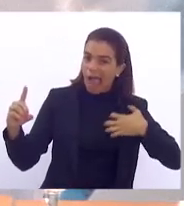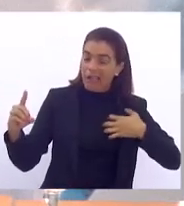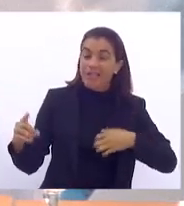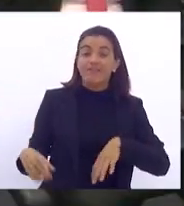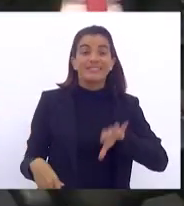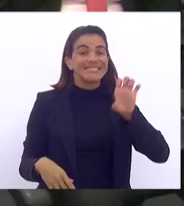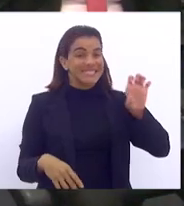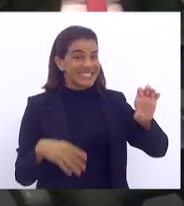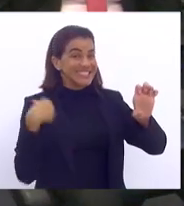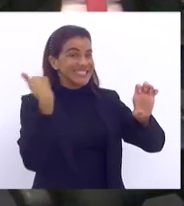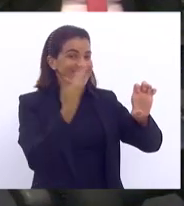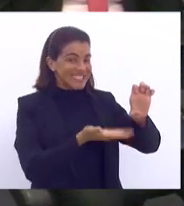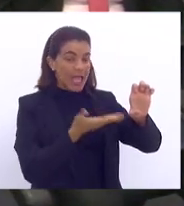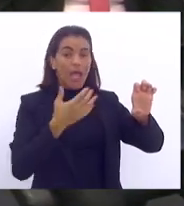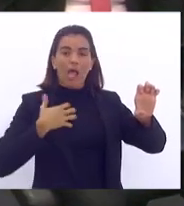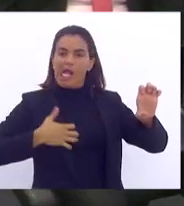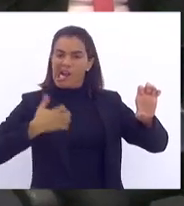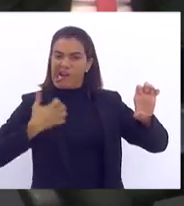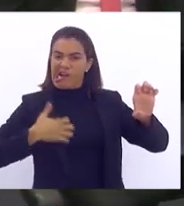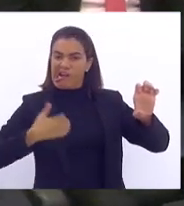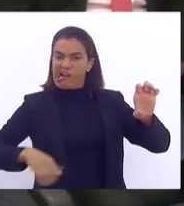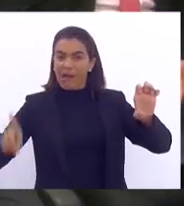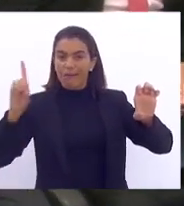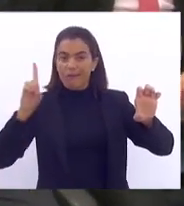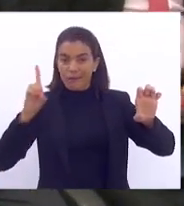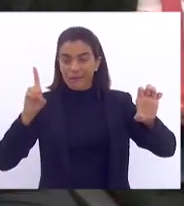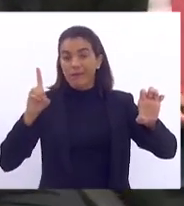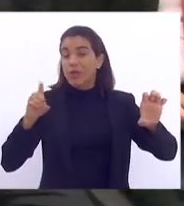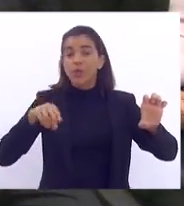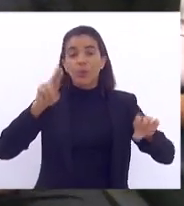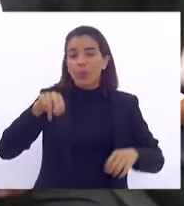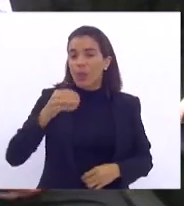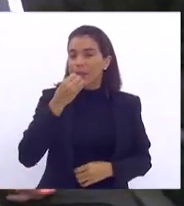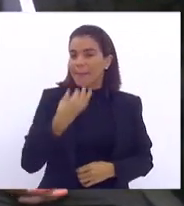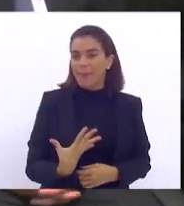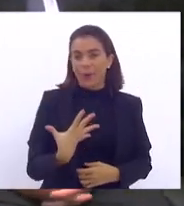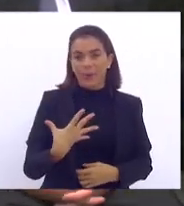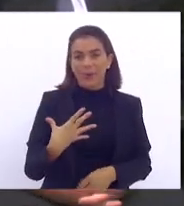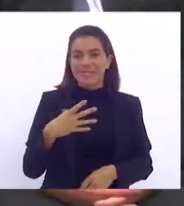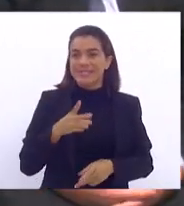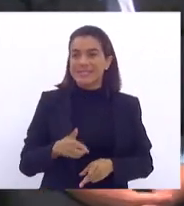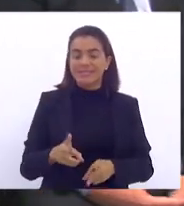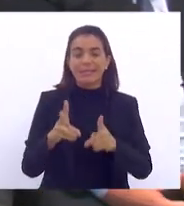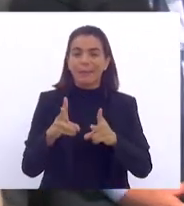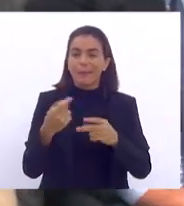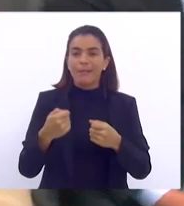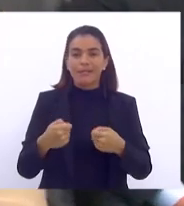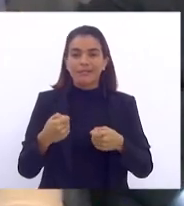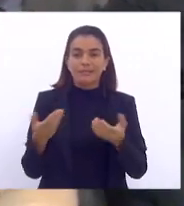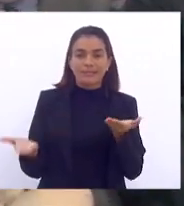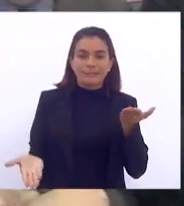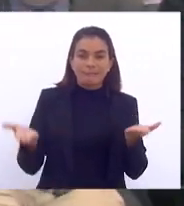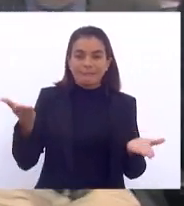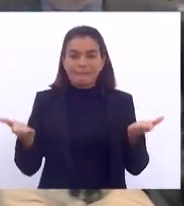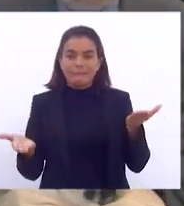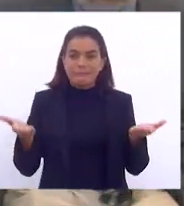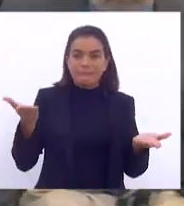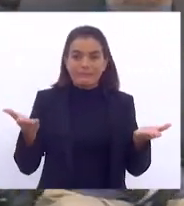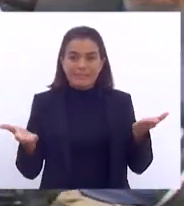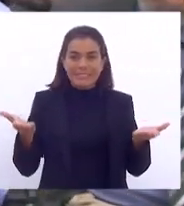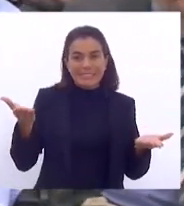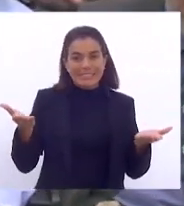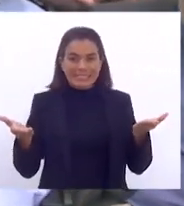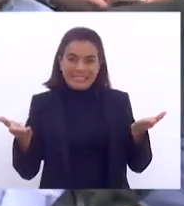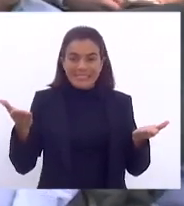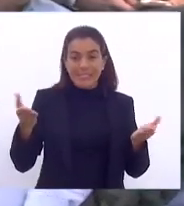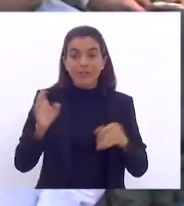vezes você toma pro lado esquerdo você desagrada sete então se nunca tá bom e você tem que achar essa equação essa razoabilidade o tempo inteiro